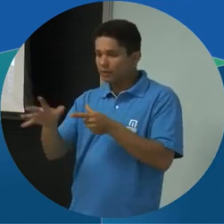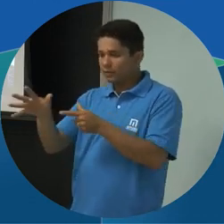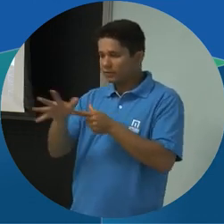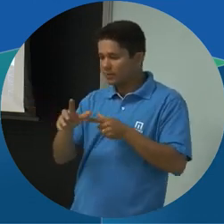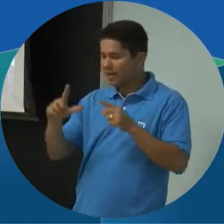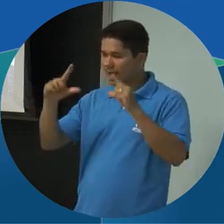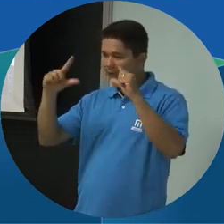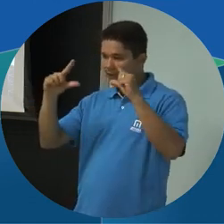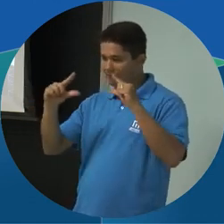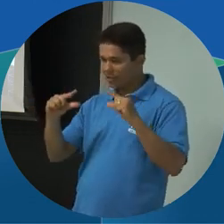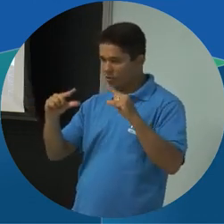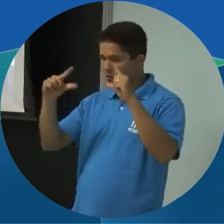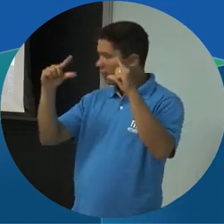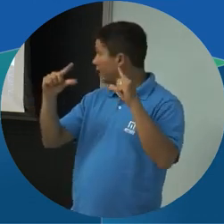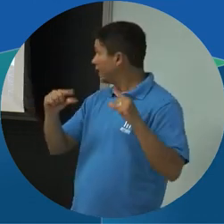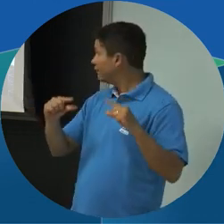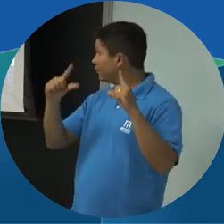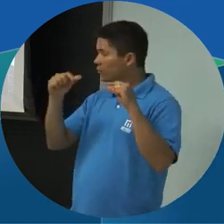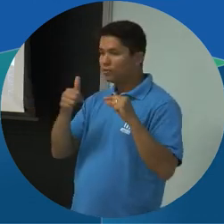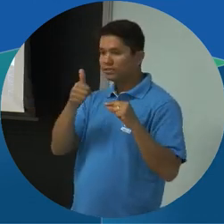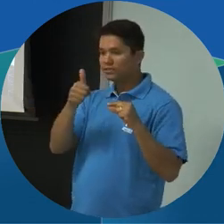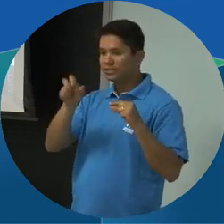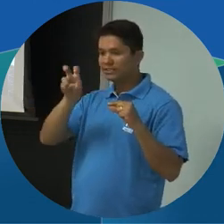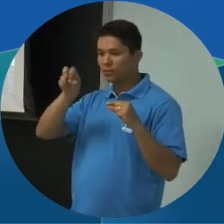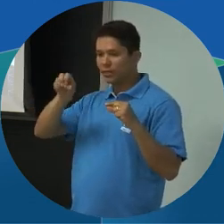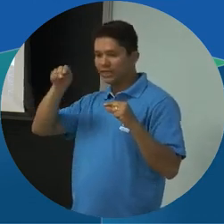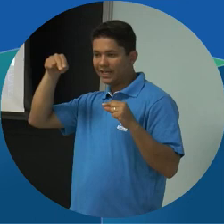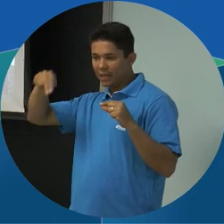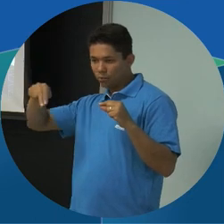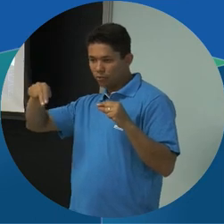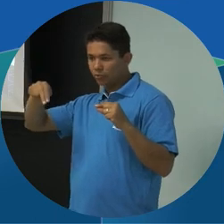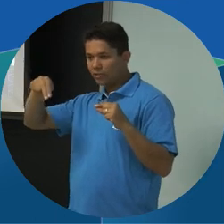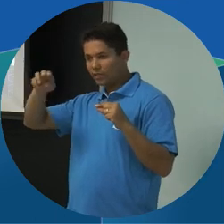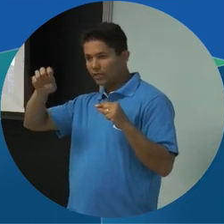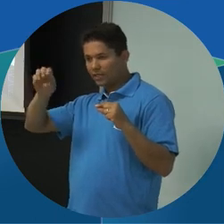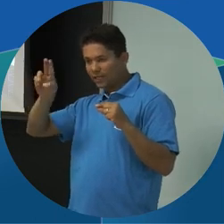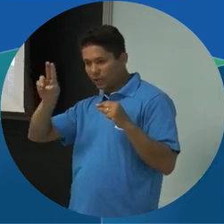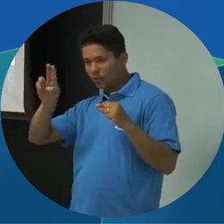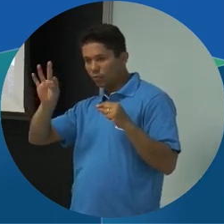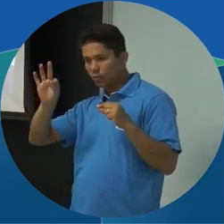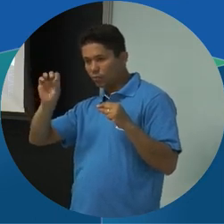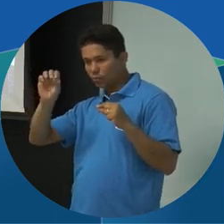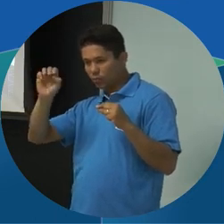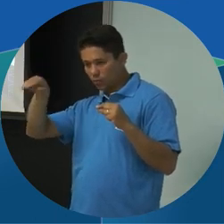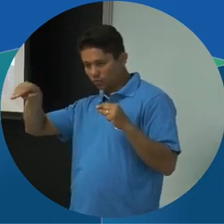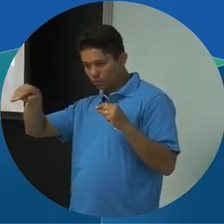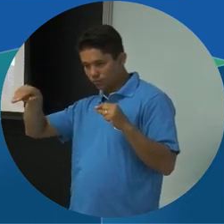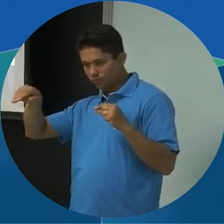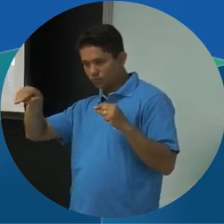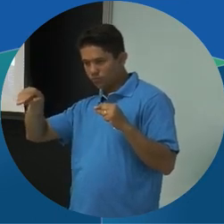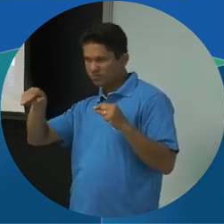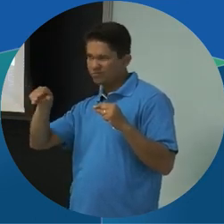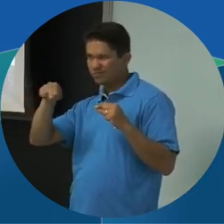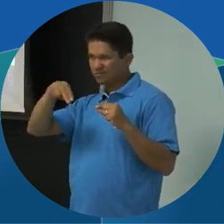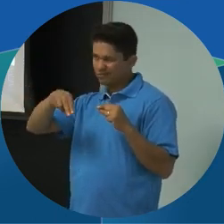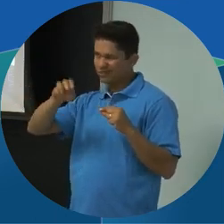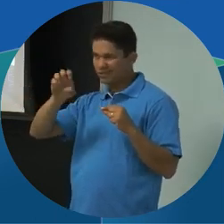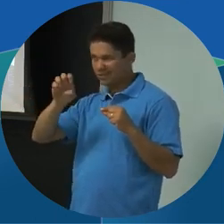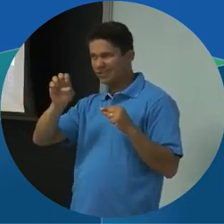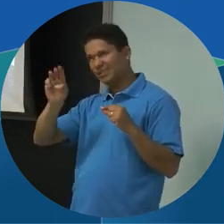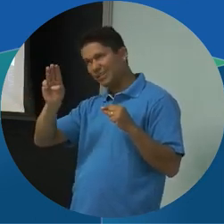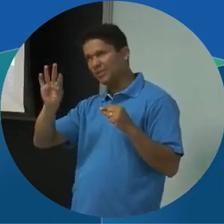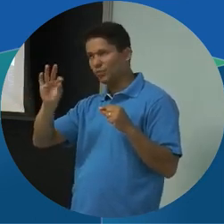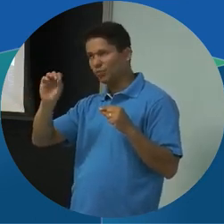né, a 150 newtons, tá? O operador pode fazer o trabalho dele com a